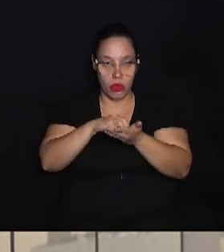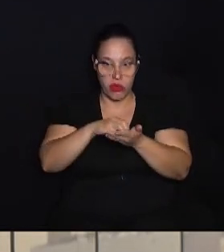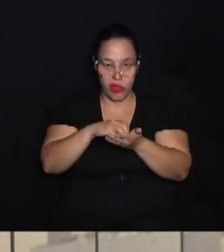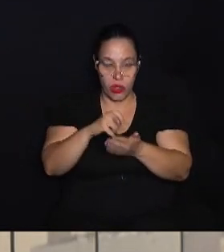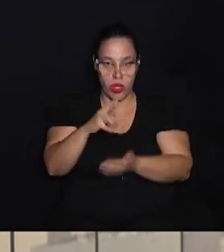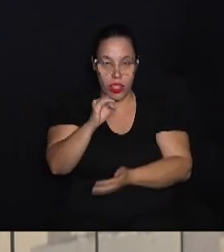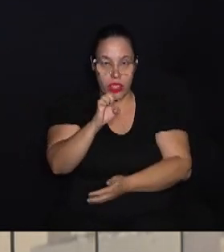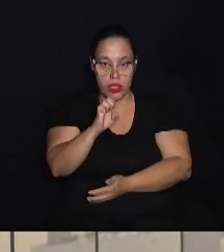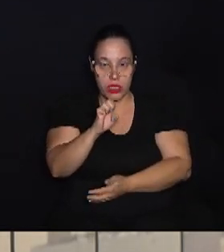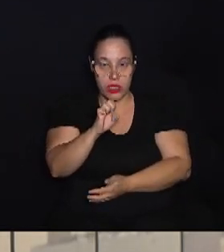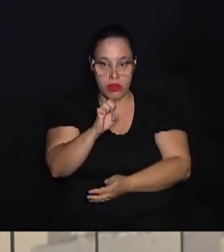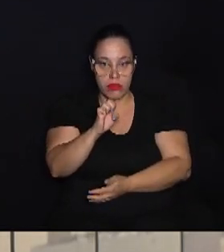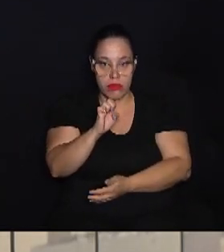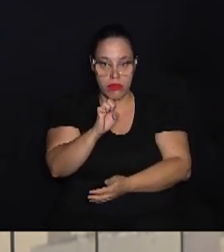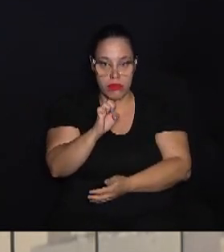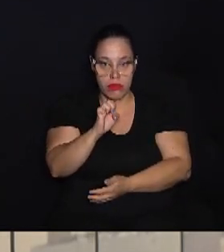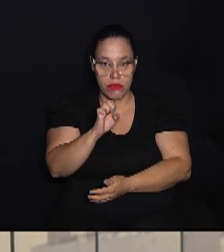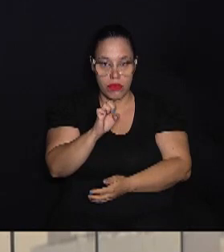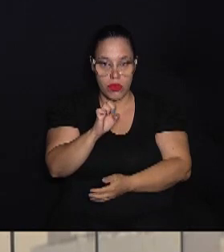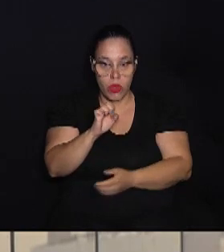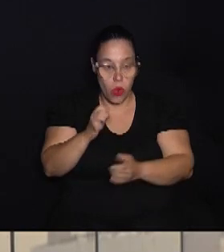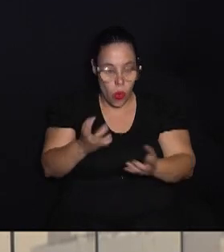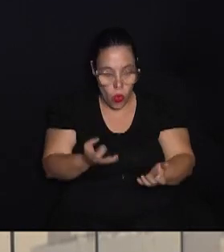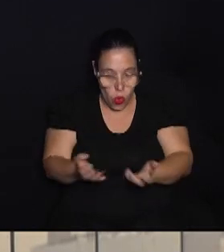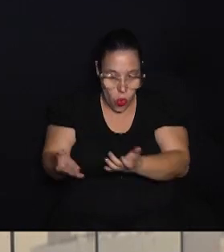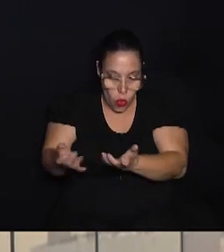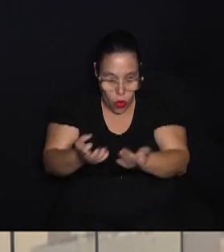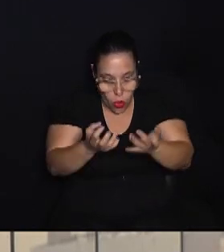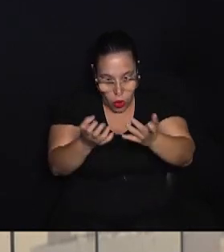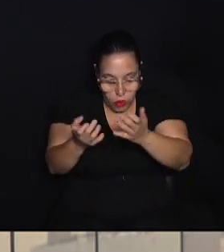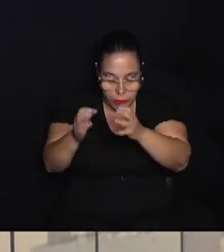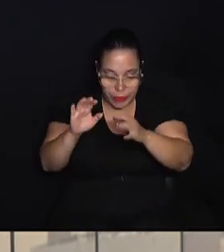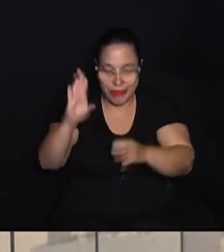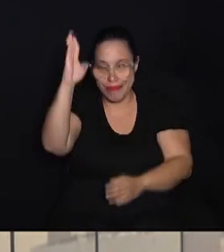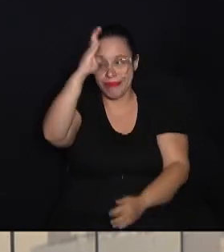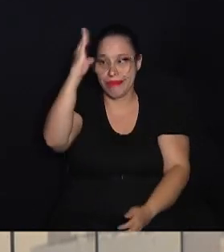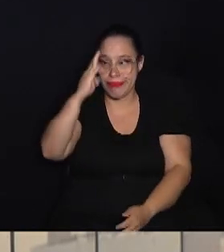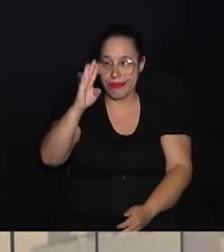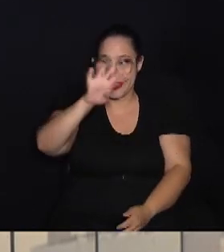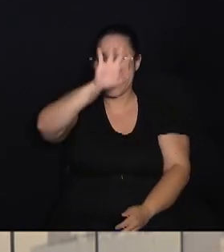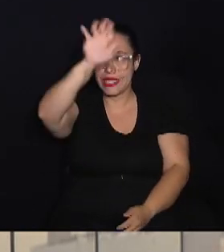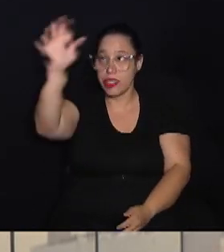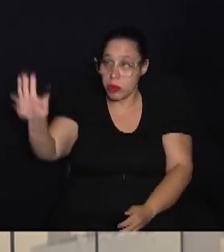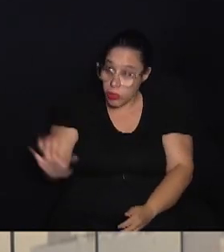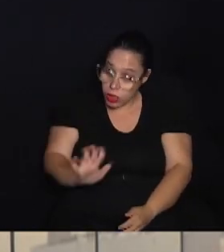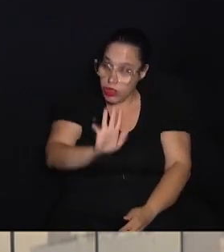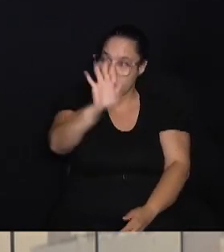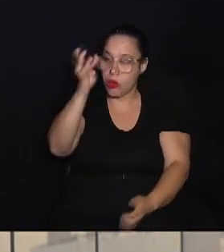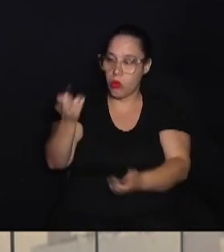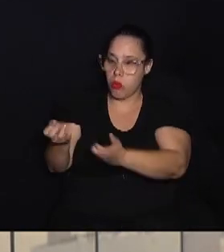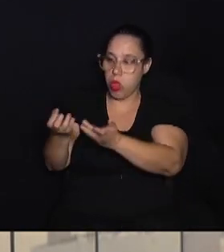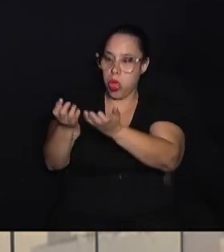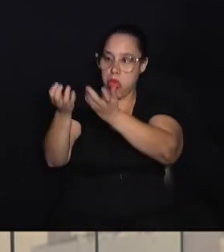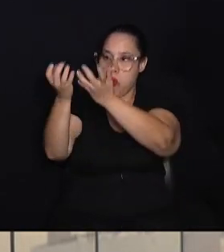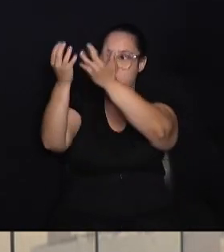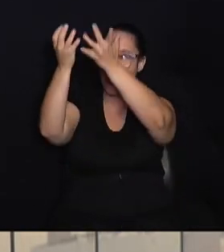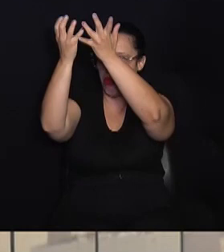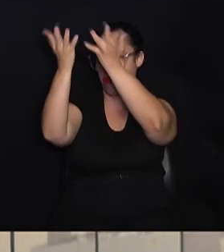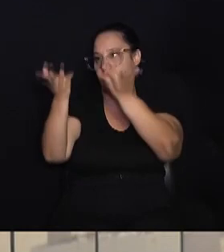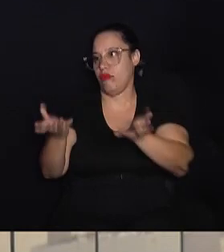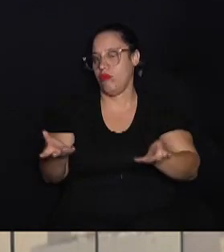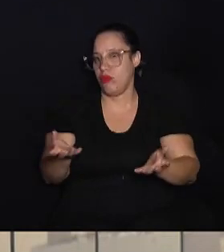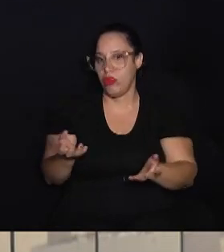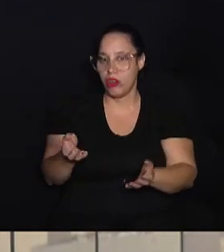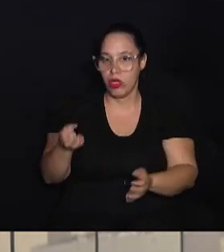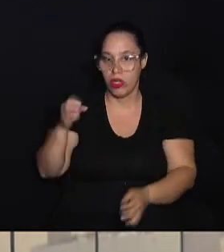isso há focos espalhados pelo Brasil todo, praticamente, né? Só, digamos assim, a gente consegue